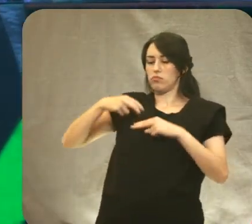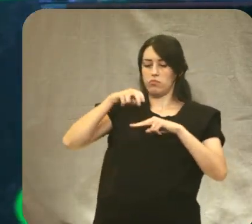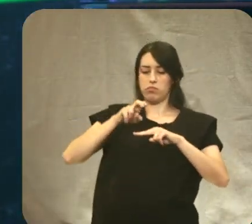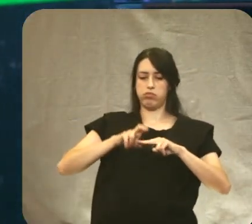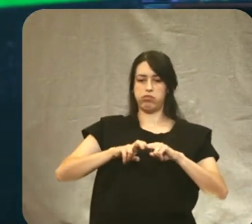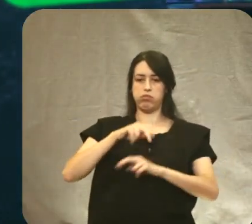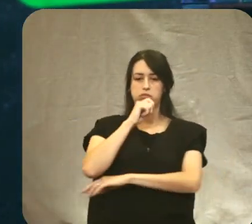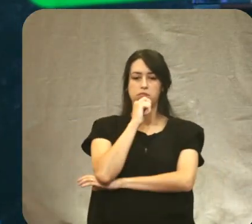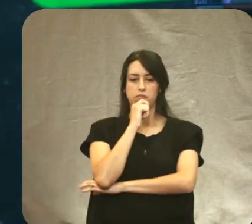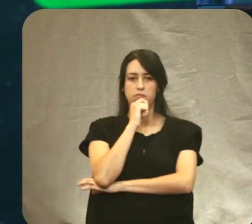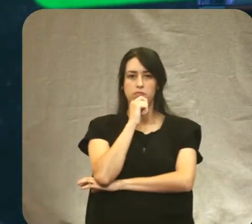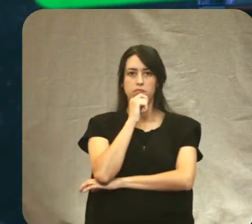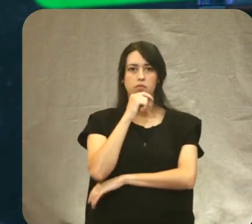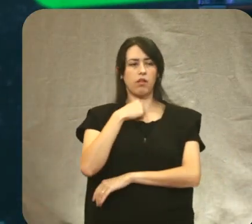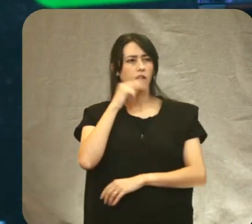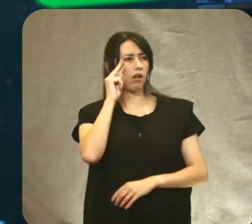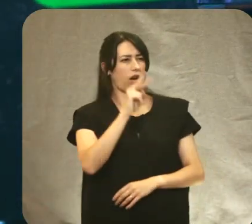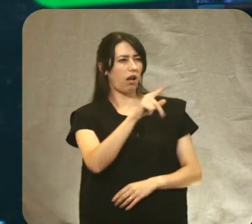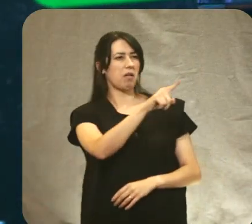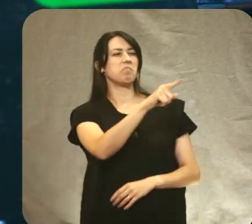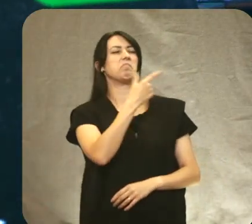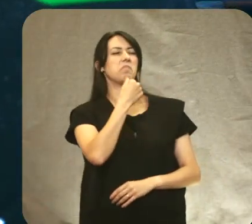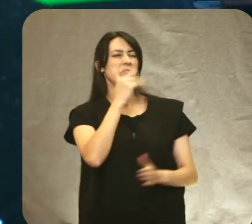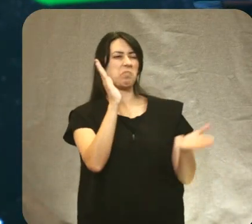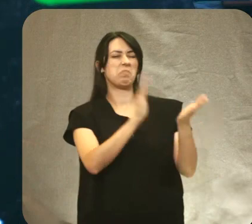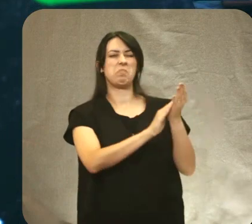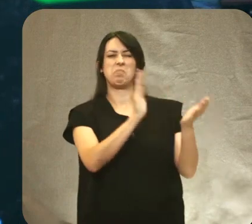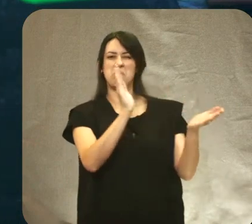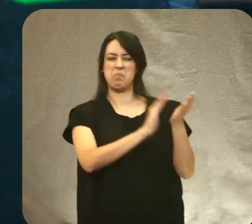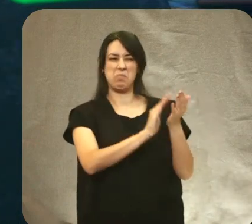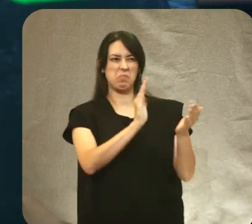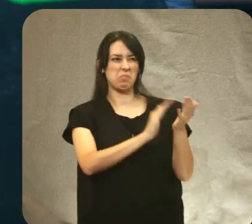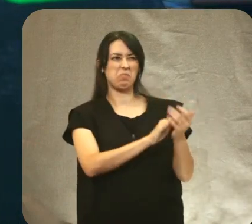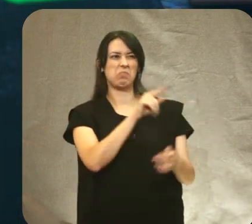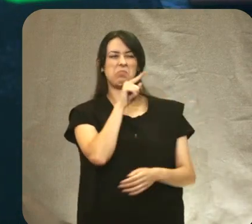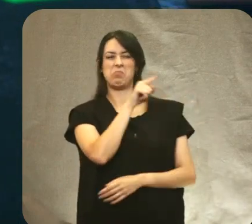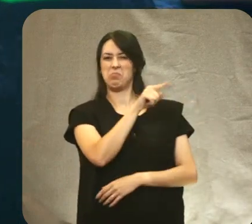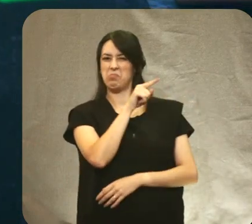falei, esse cara é macho pra caramba.